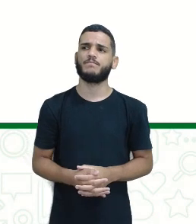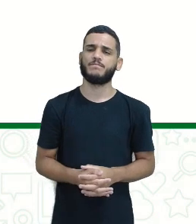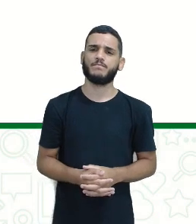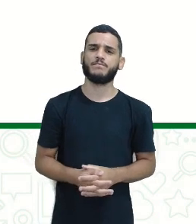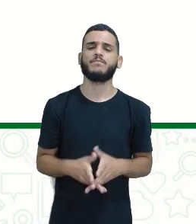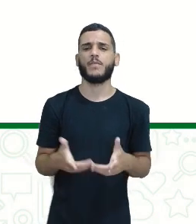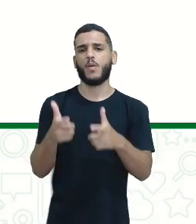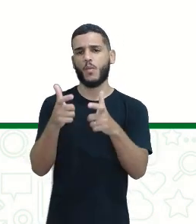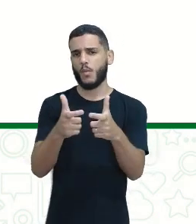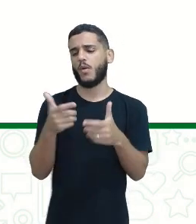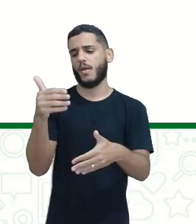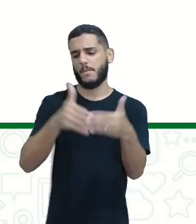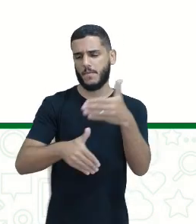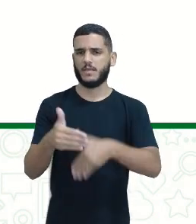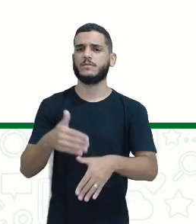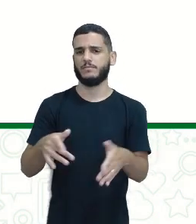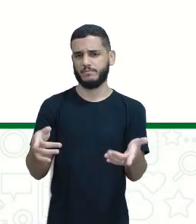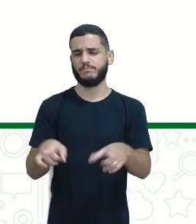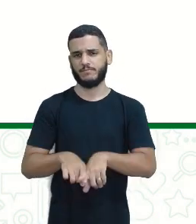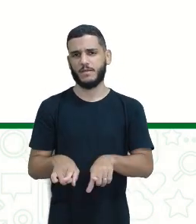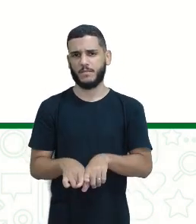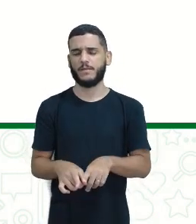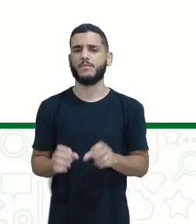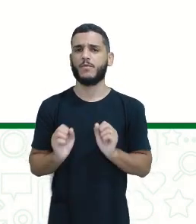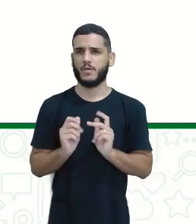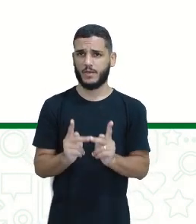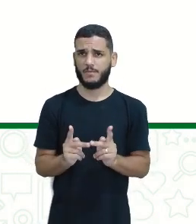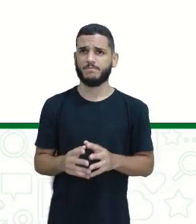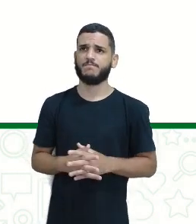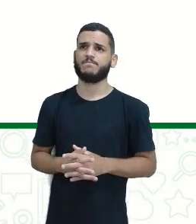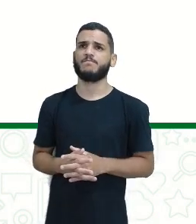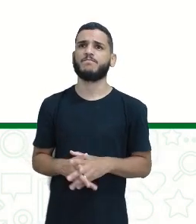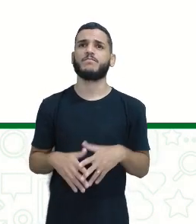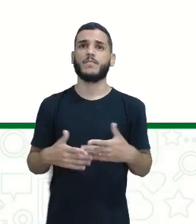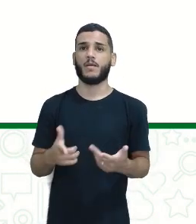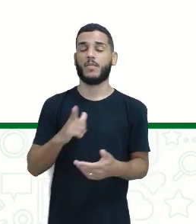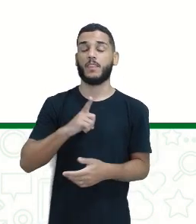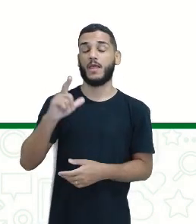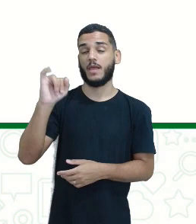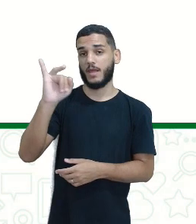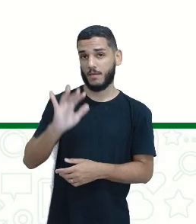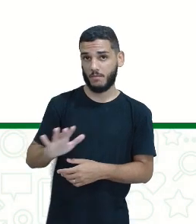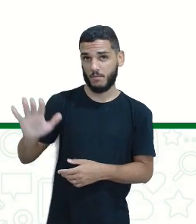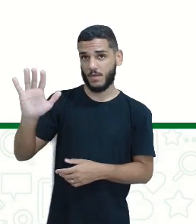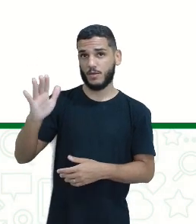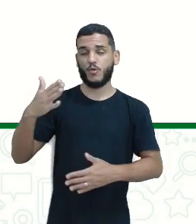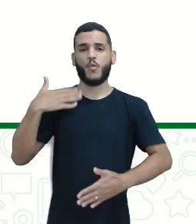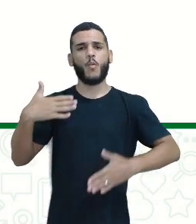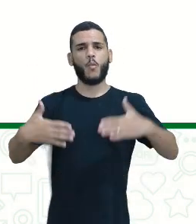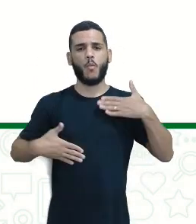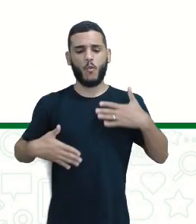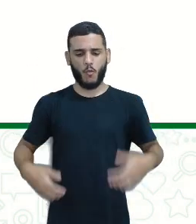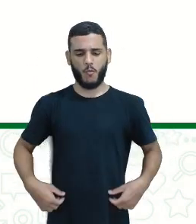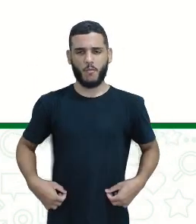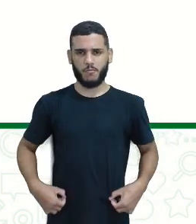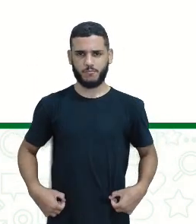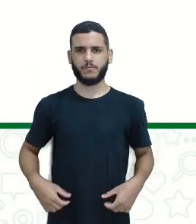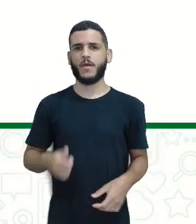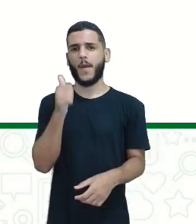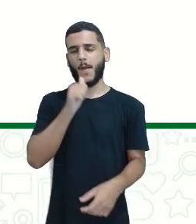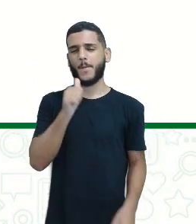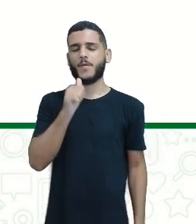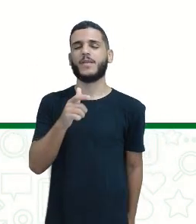do lugar onde ele faz parte. Tá bom? Olha de novo a imagem de corpo inteiro, a griote